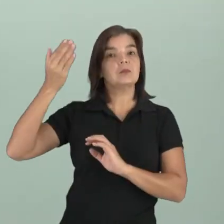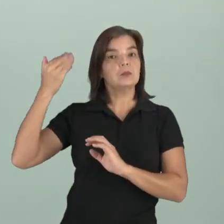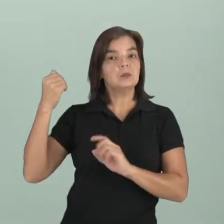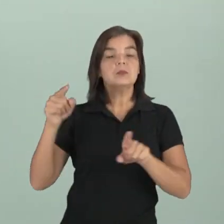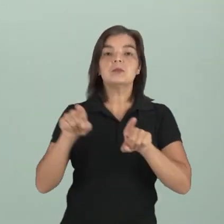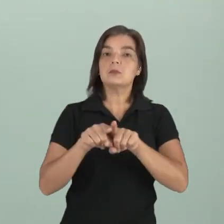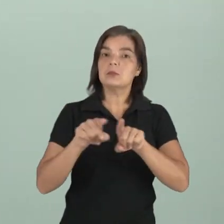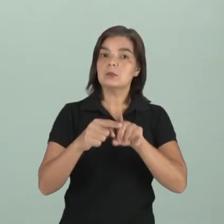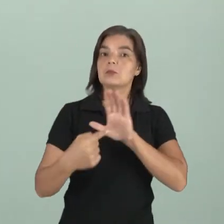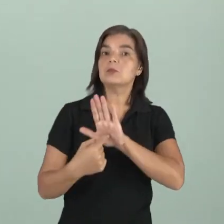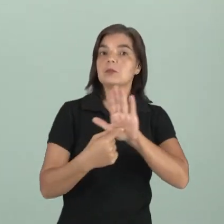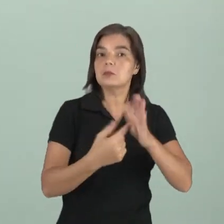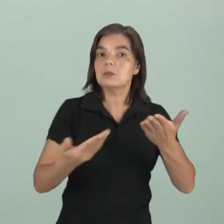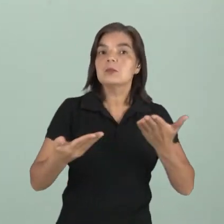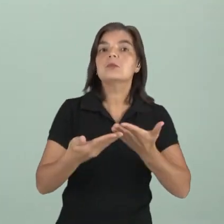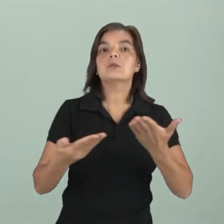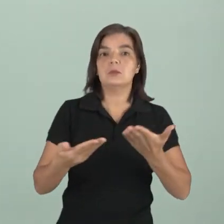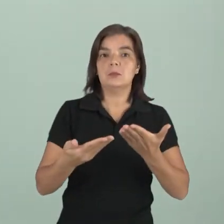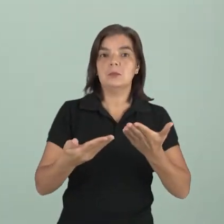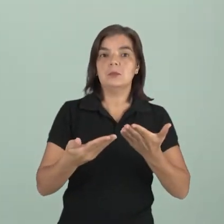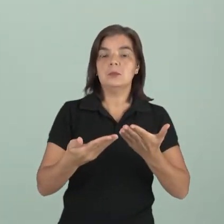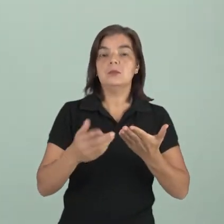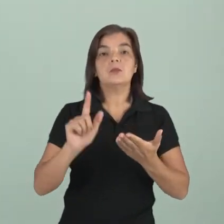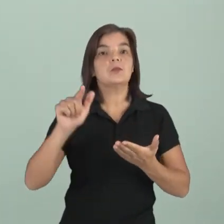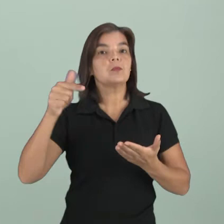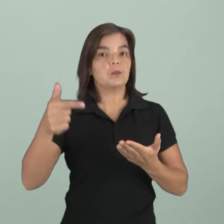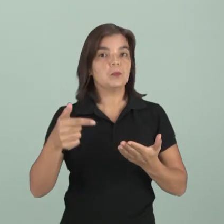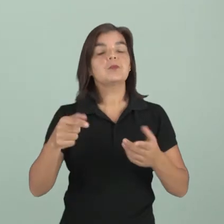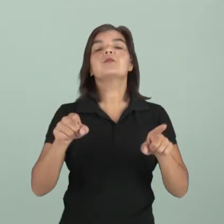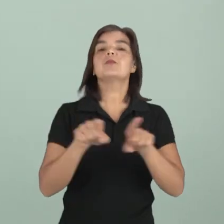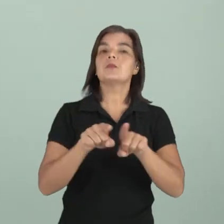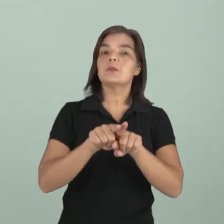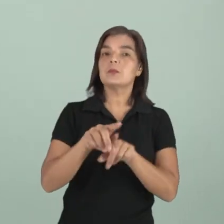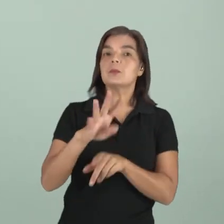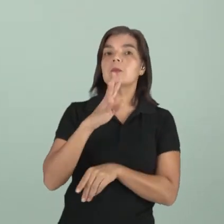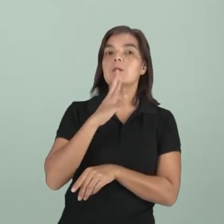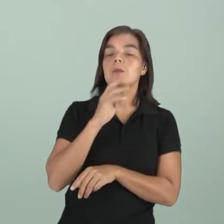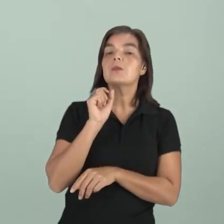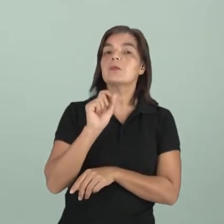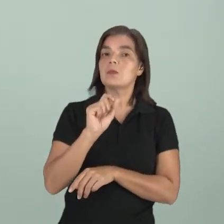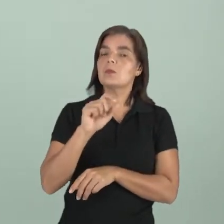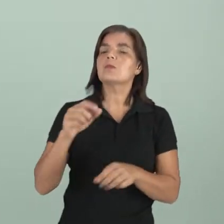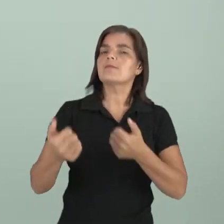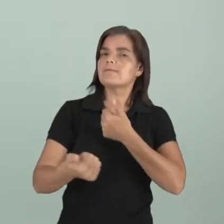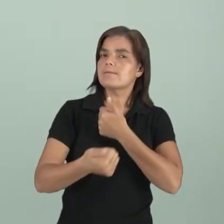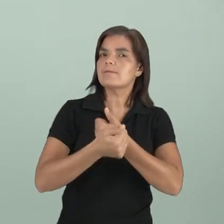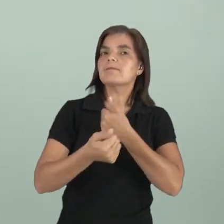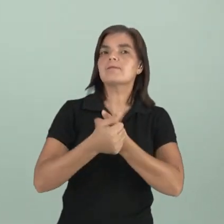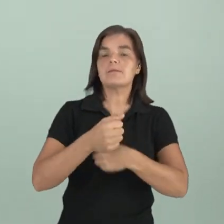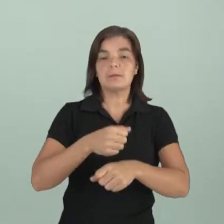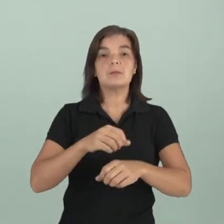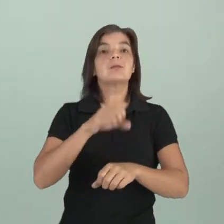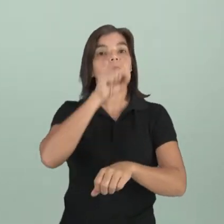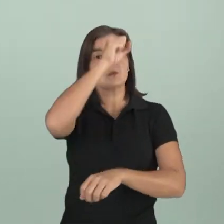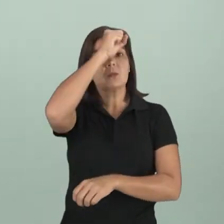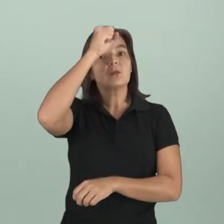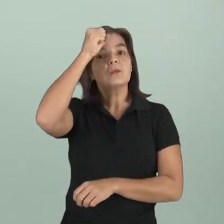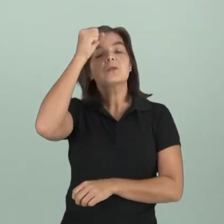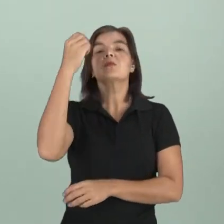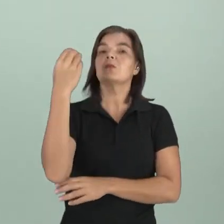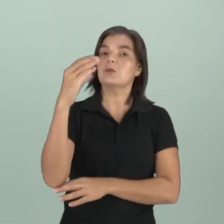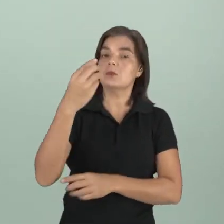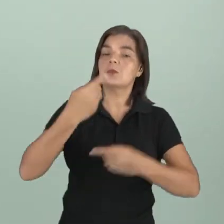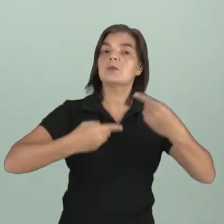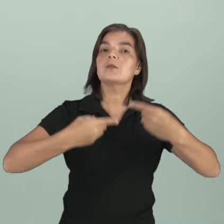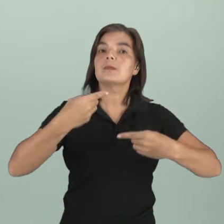e que ele apresenta nos dias atuais. Uma outra área do conhecimento, que é muito próxima da sociologia, que é a